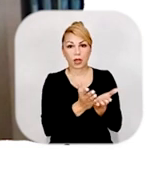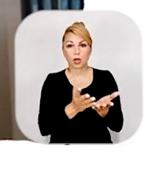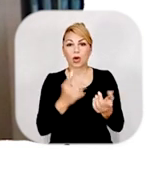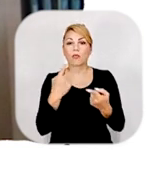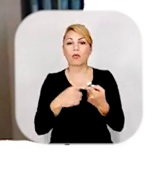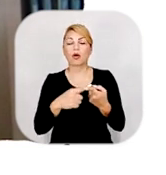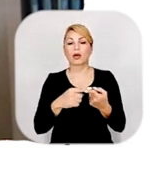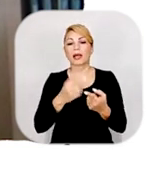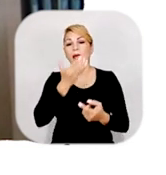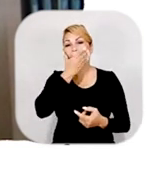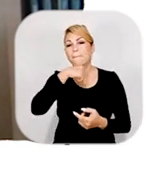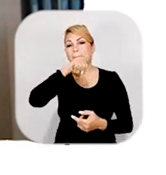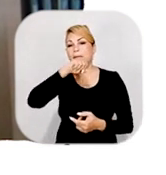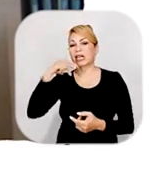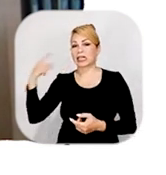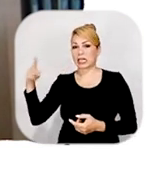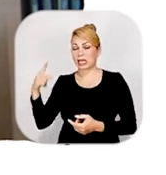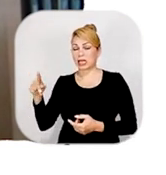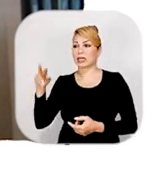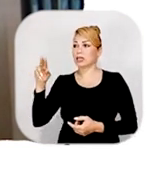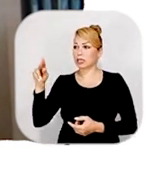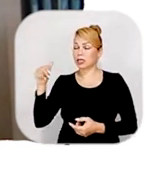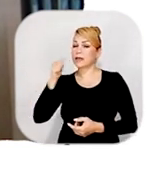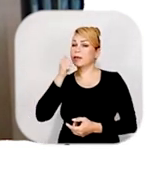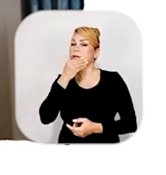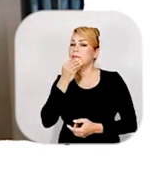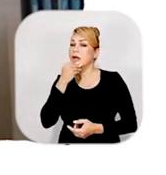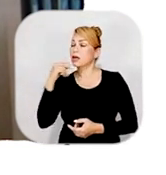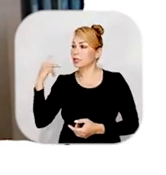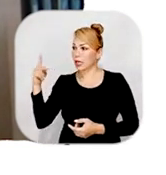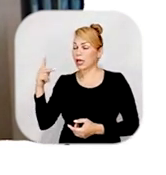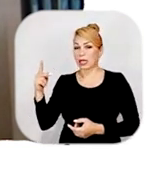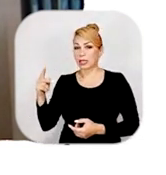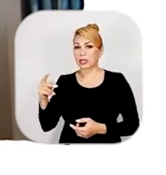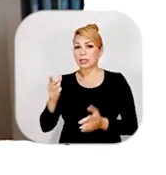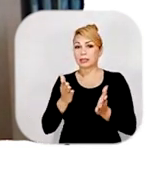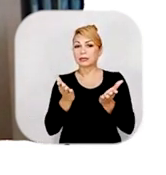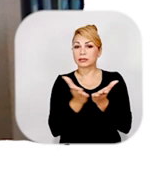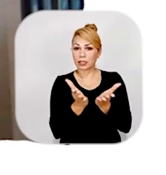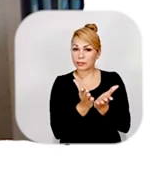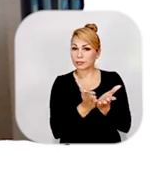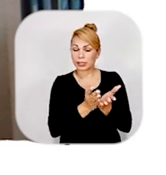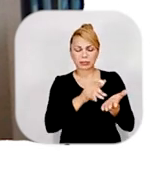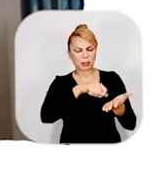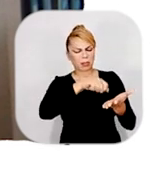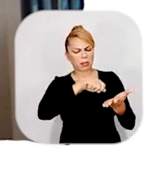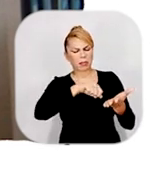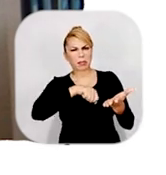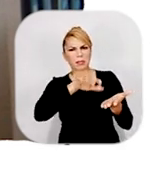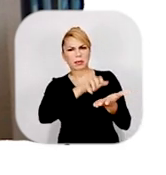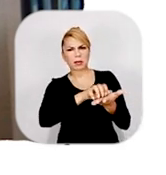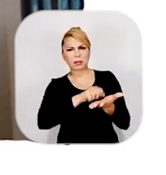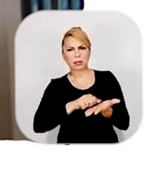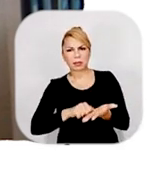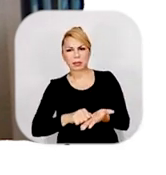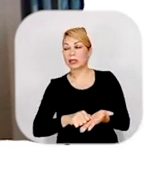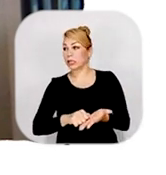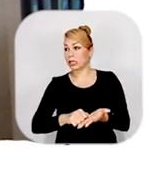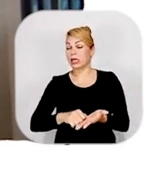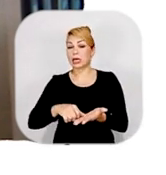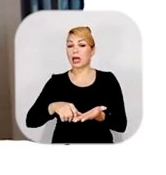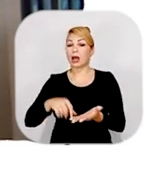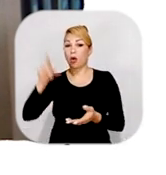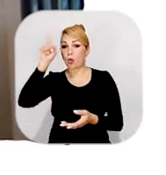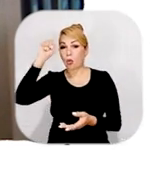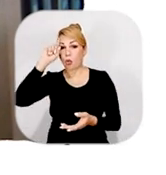e depois o irmão dela, né, eles eram muito religiosos, então ele escrevia o que acontecia. Né? Então tem quando ela veio para o Brasil,